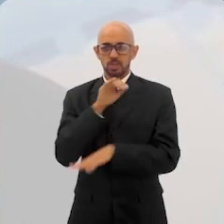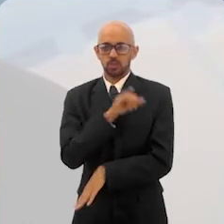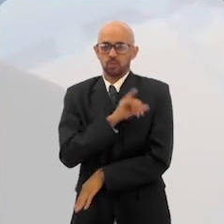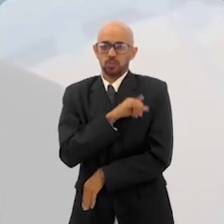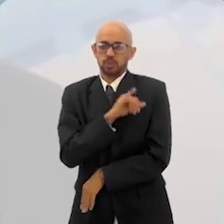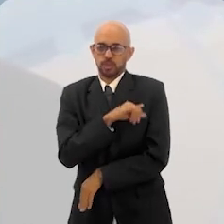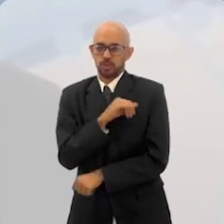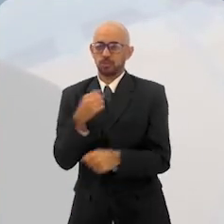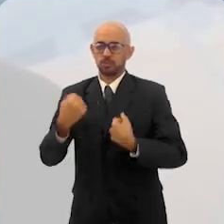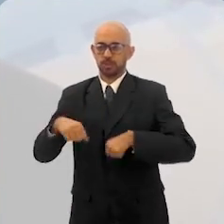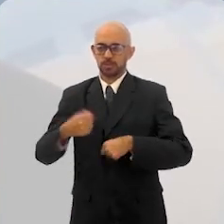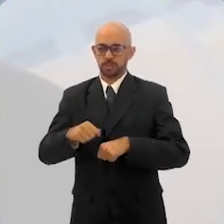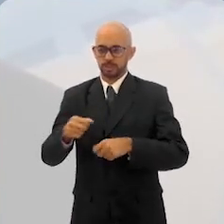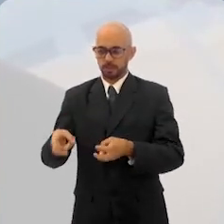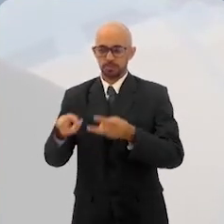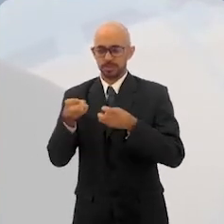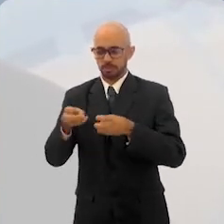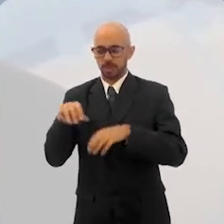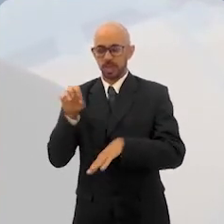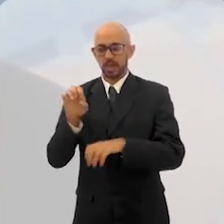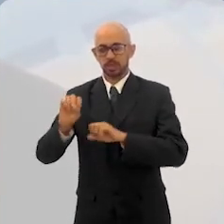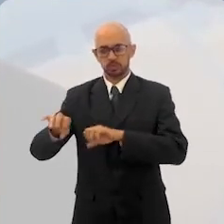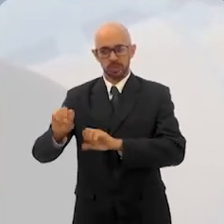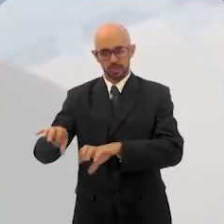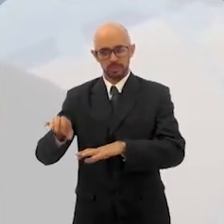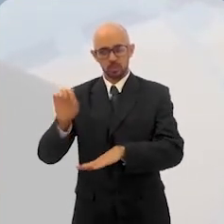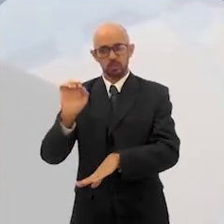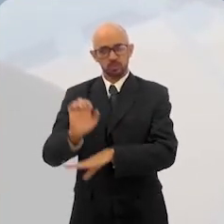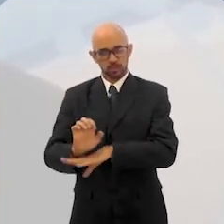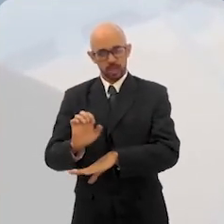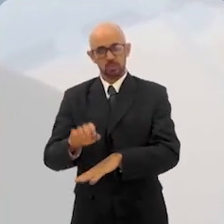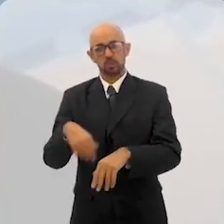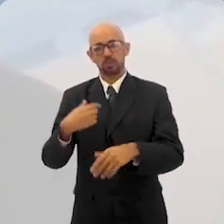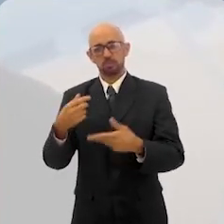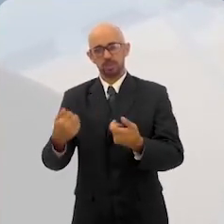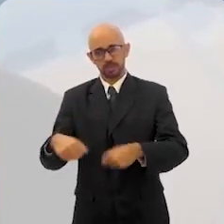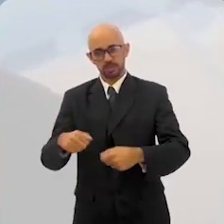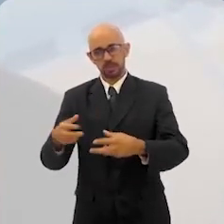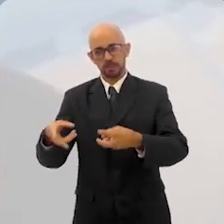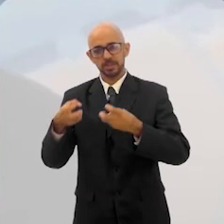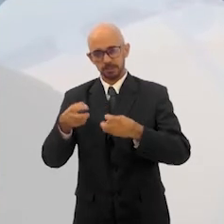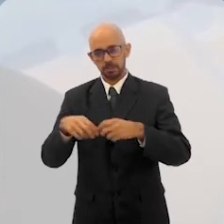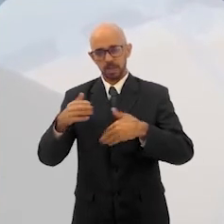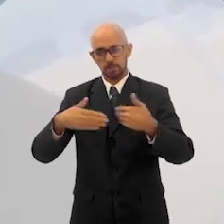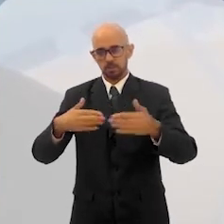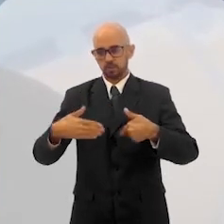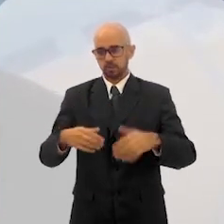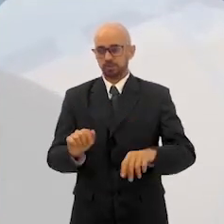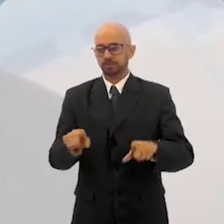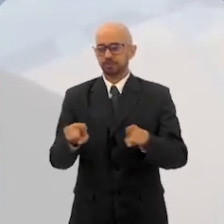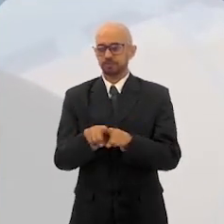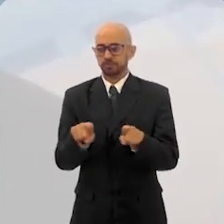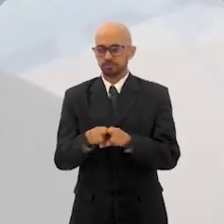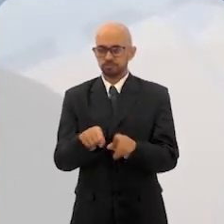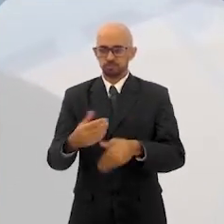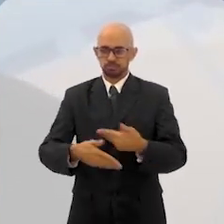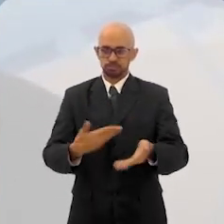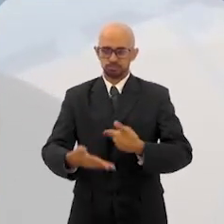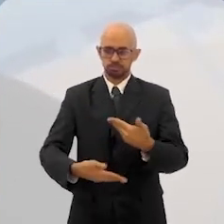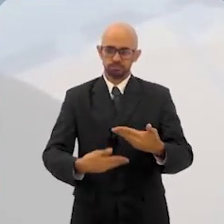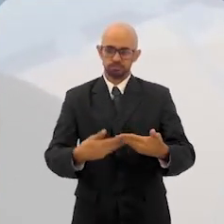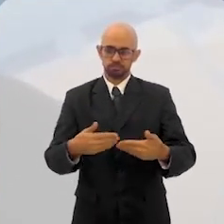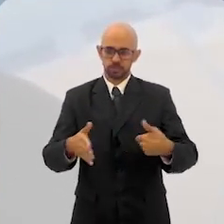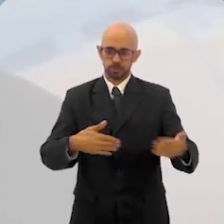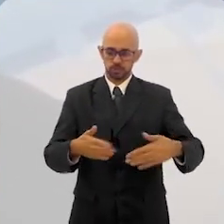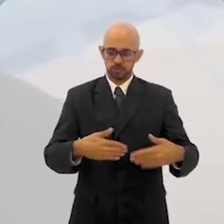mais precisa olhar a educação do seu estado, precisa olhar para o setor produtivo. E essa interação entre educação e setor produtivo,